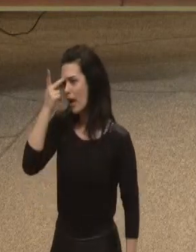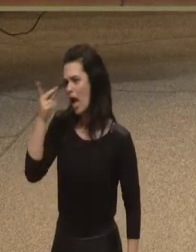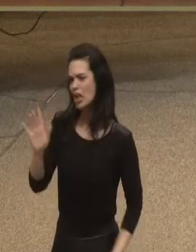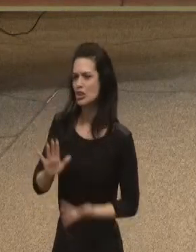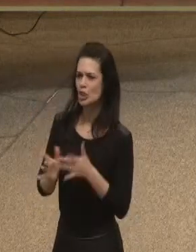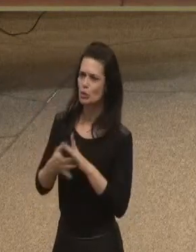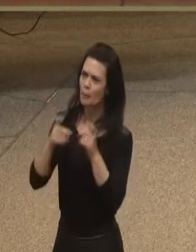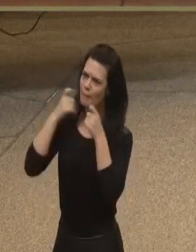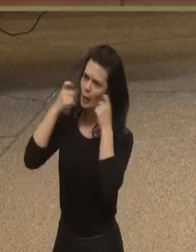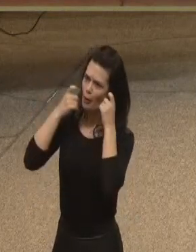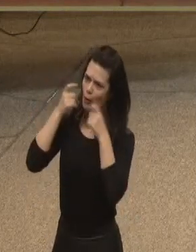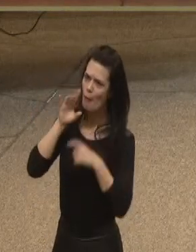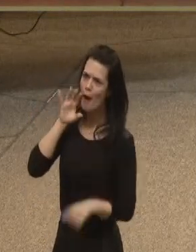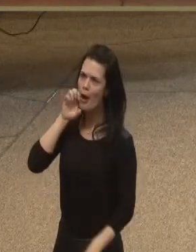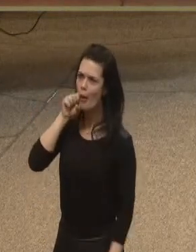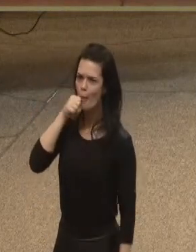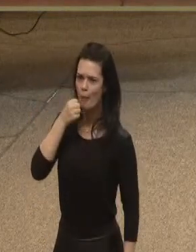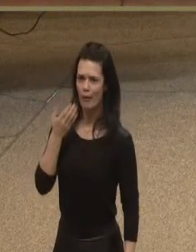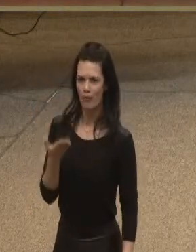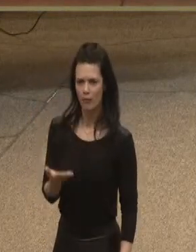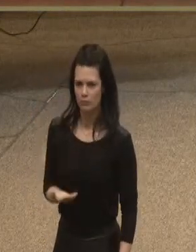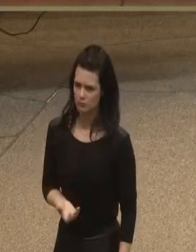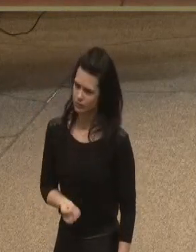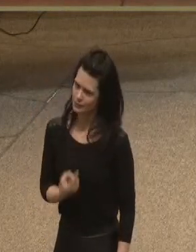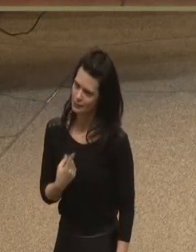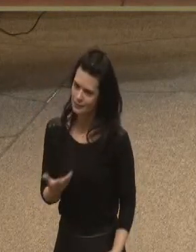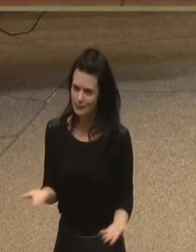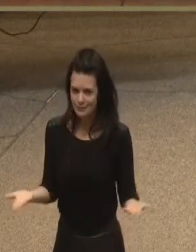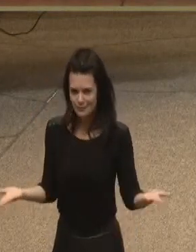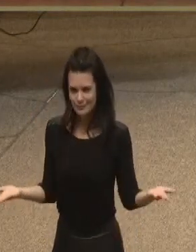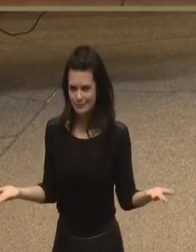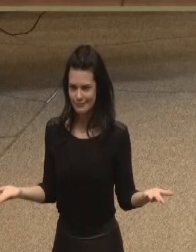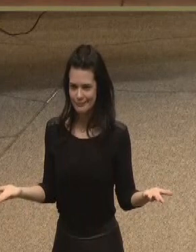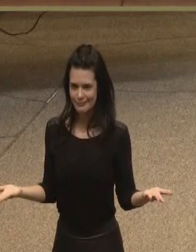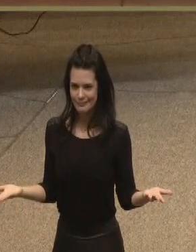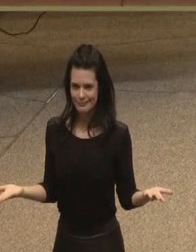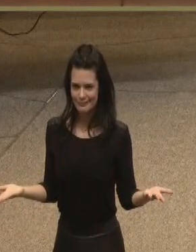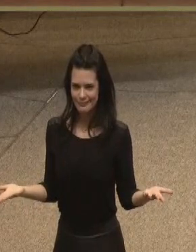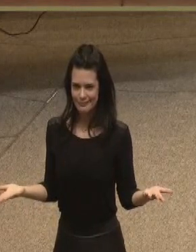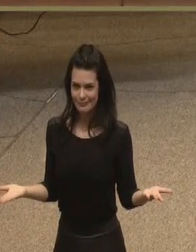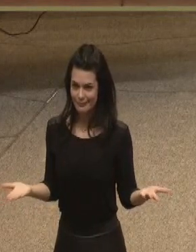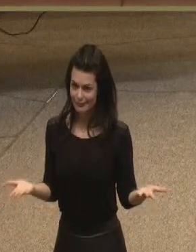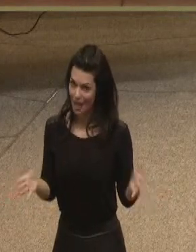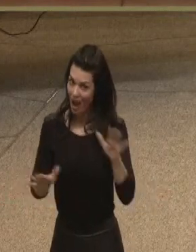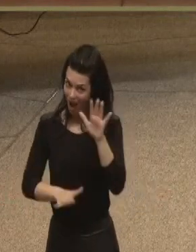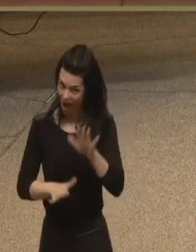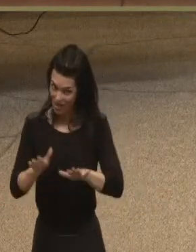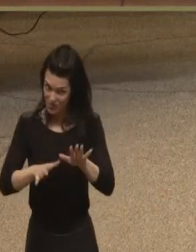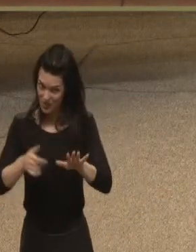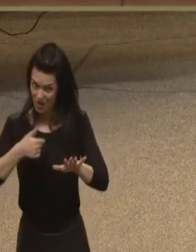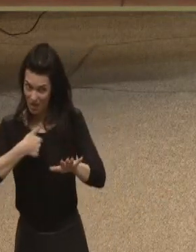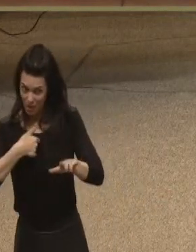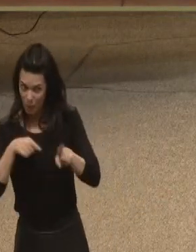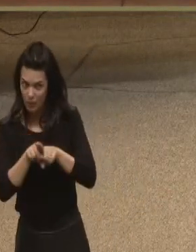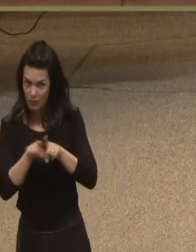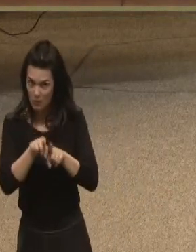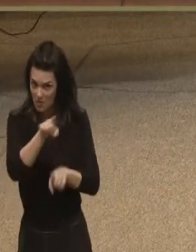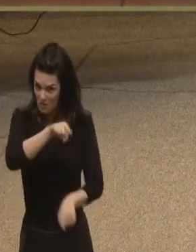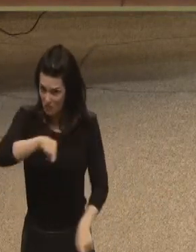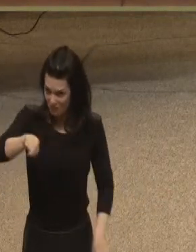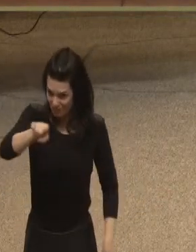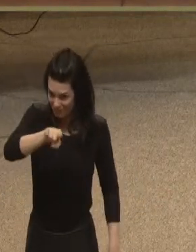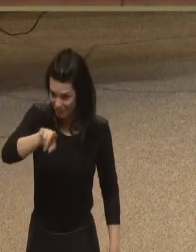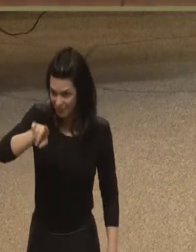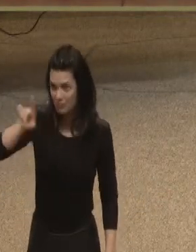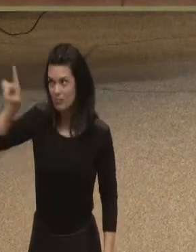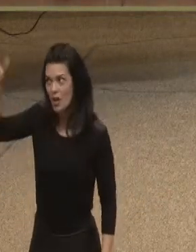Meu amado, minha amada, ainda hoje, muitas vezes, eu e você, ouvimos